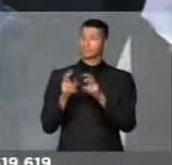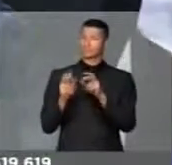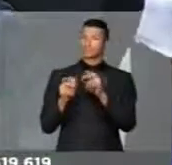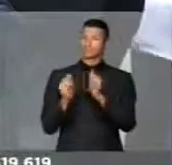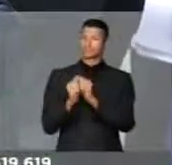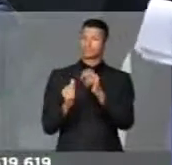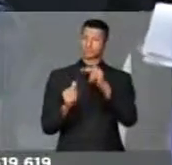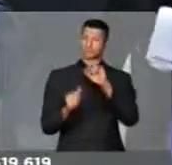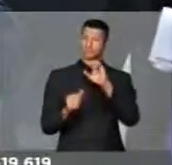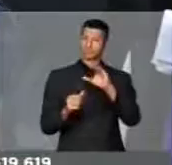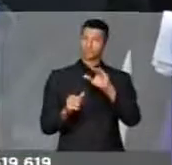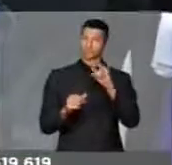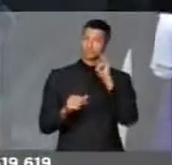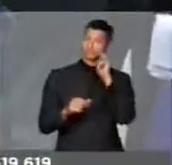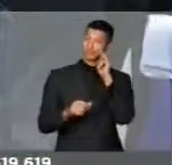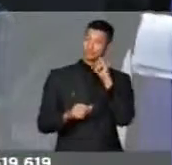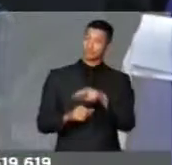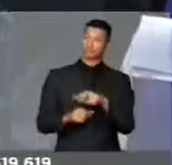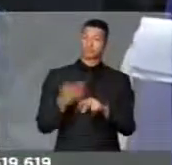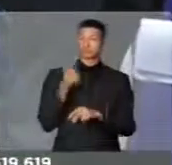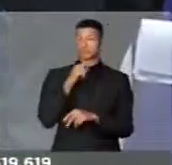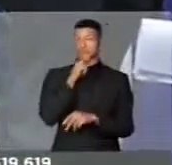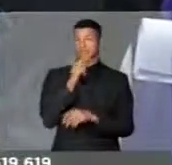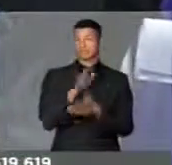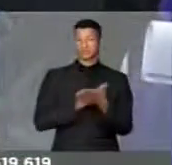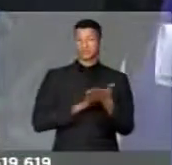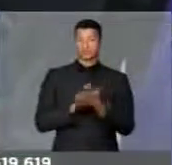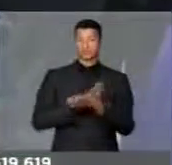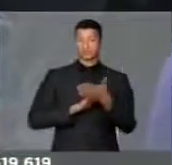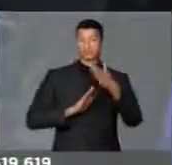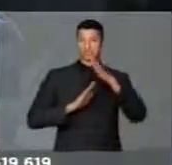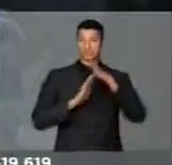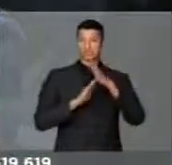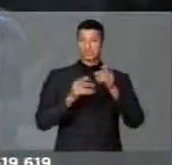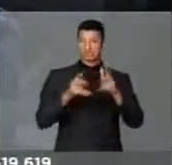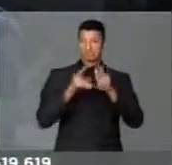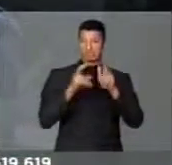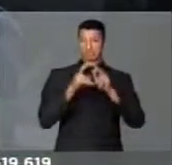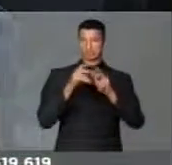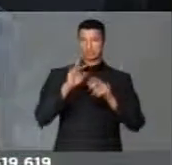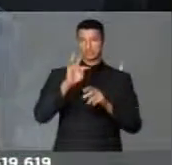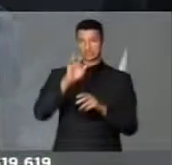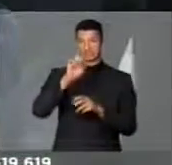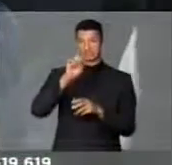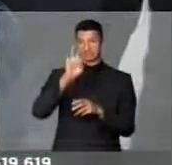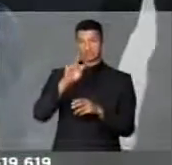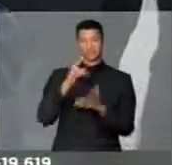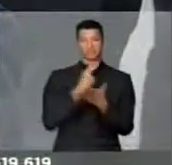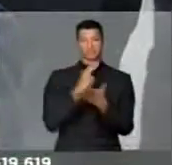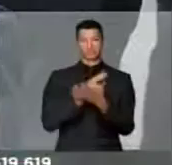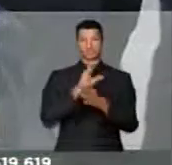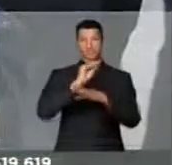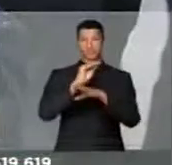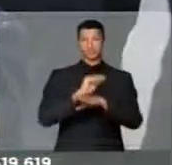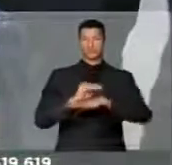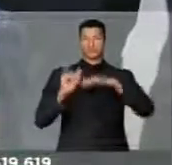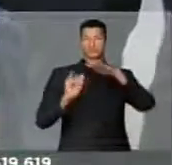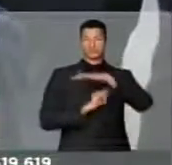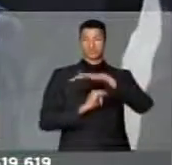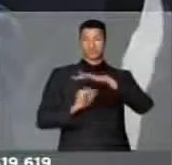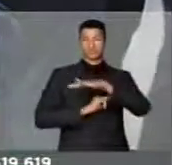pec visando ser sombra de dúvidas estabelecer conferir ao tst o mesmo tratamento institucional